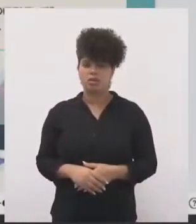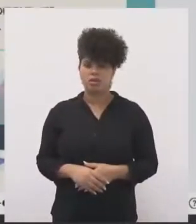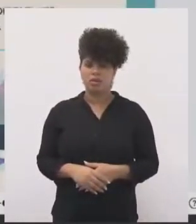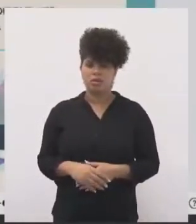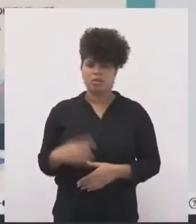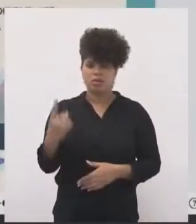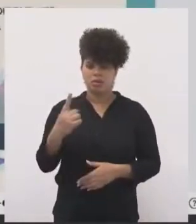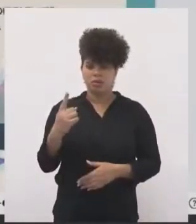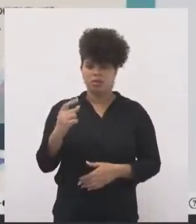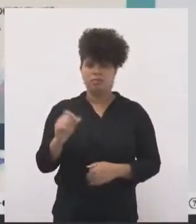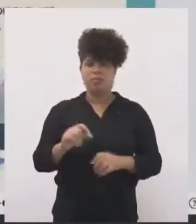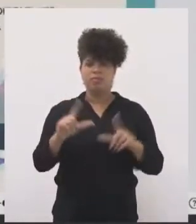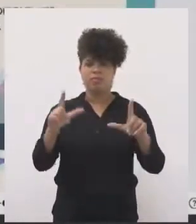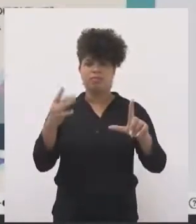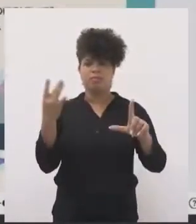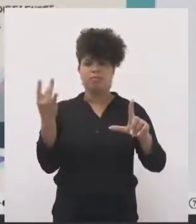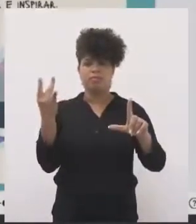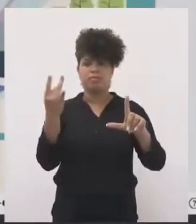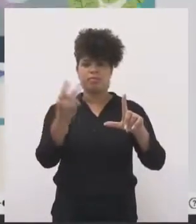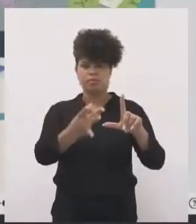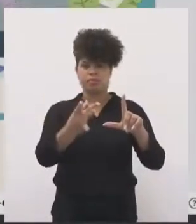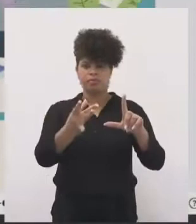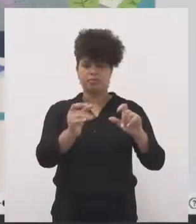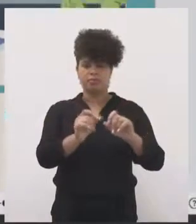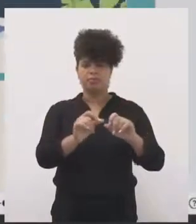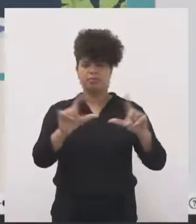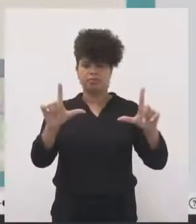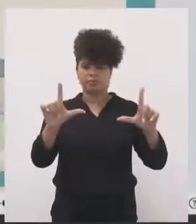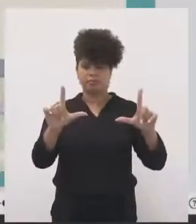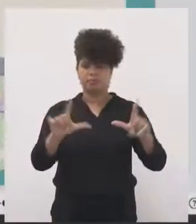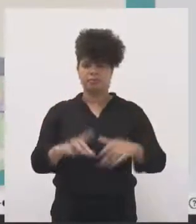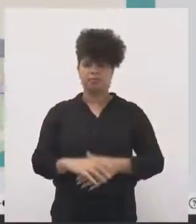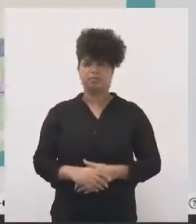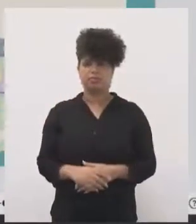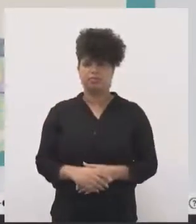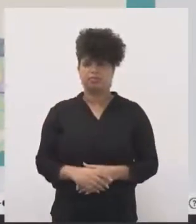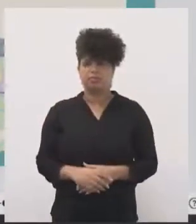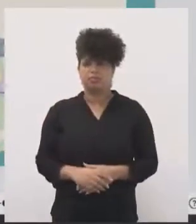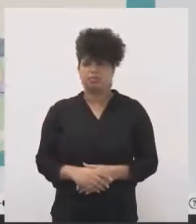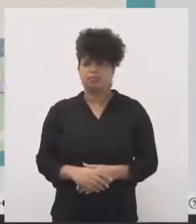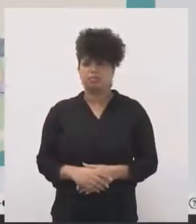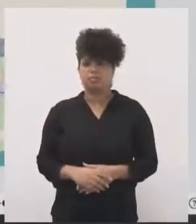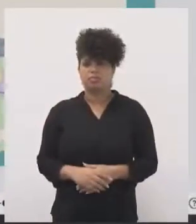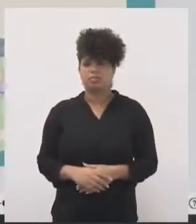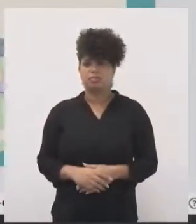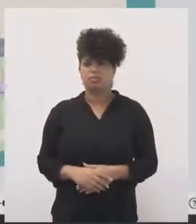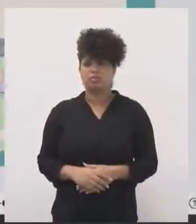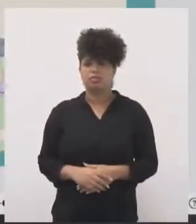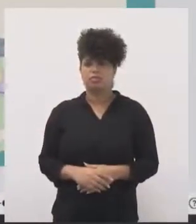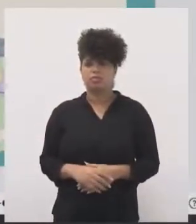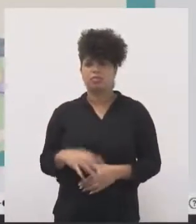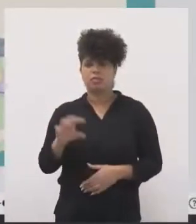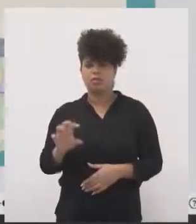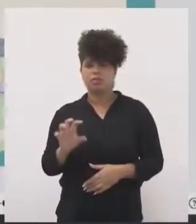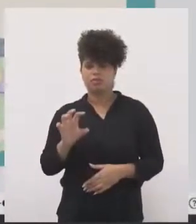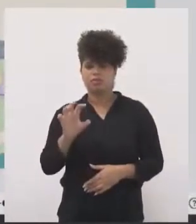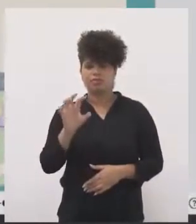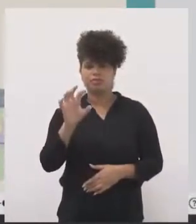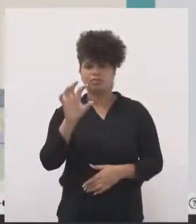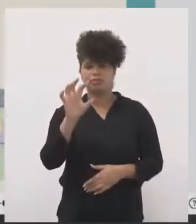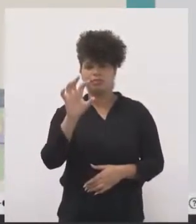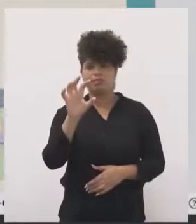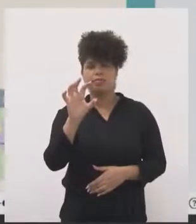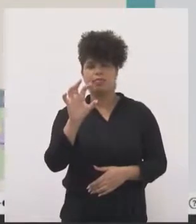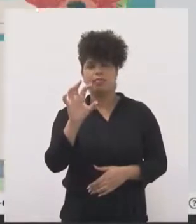página e vou colar ele aqui, tá? Então, agora eu vou subir. Normalmente,